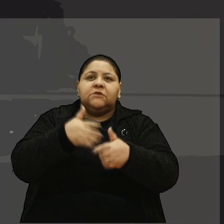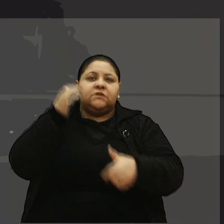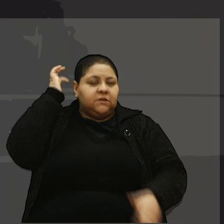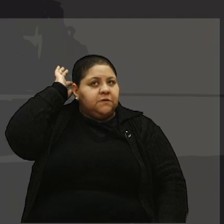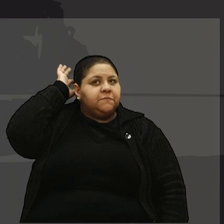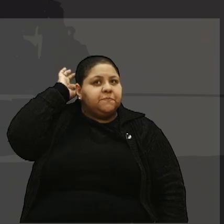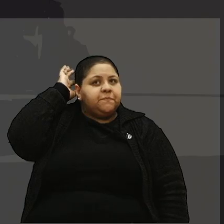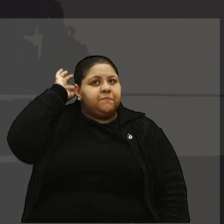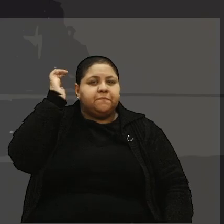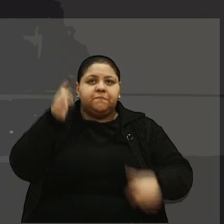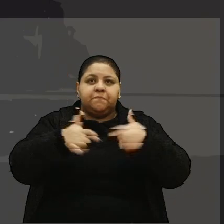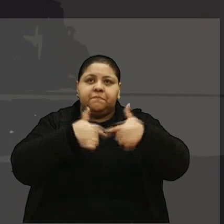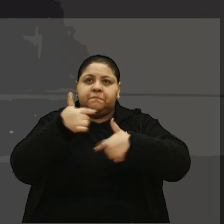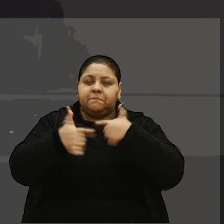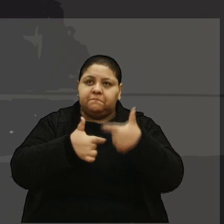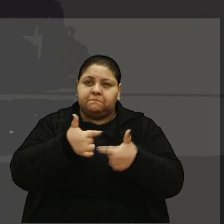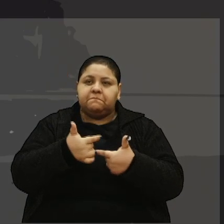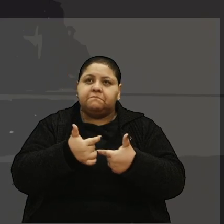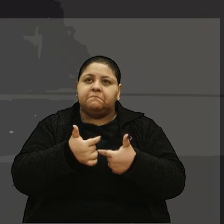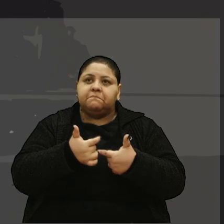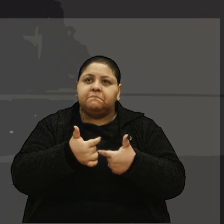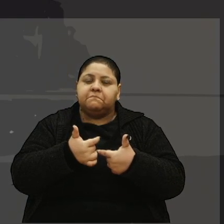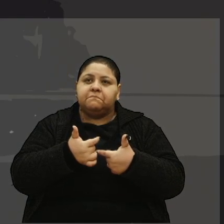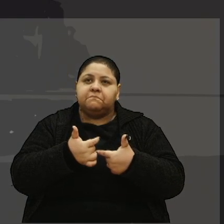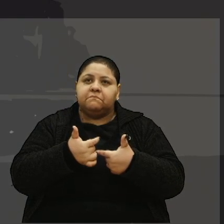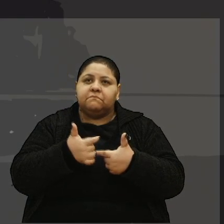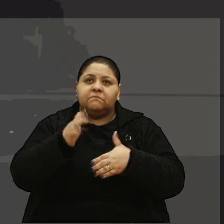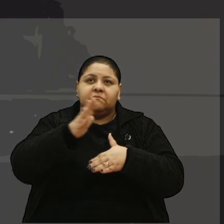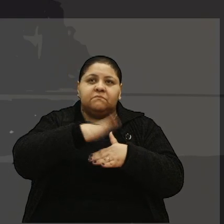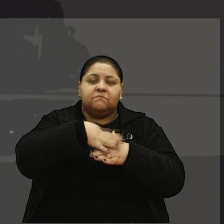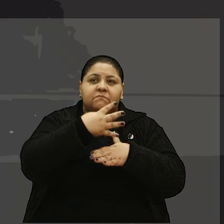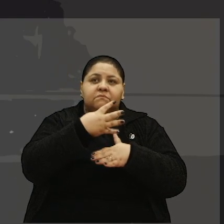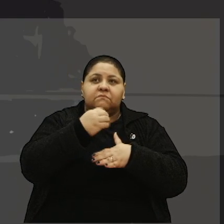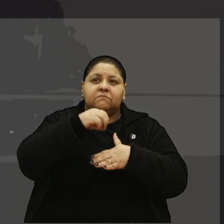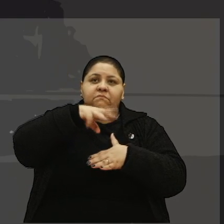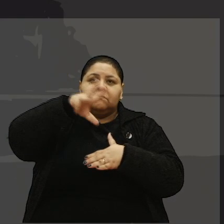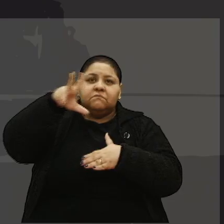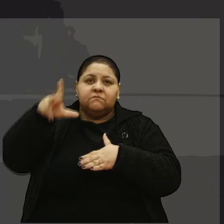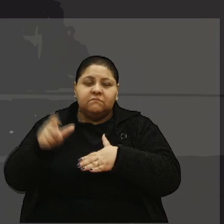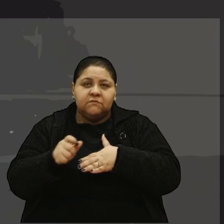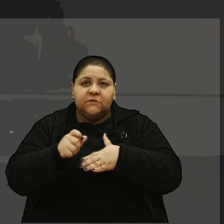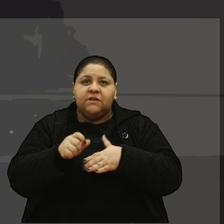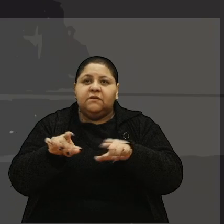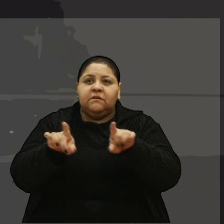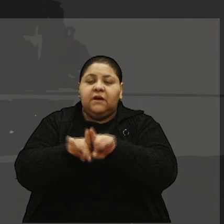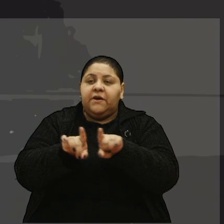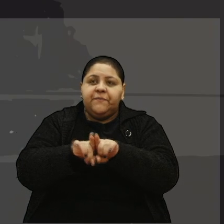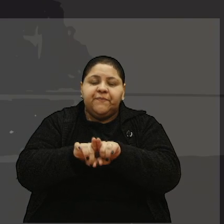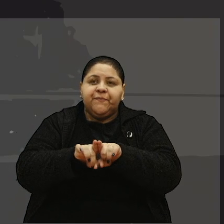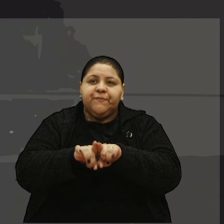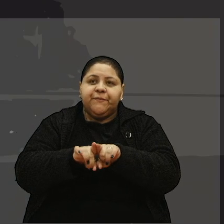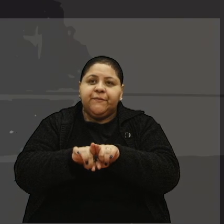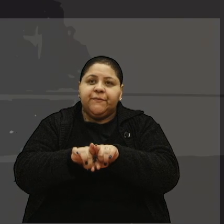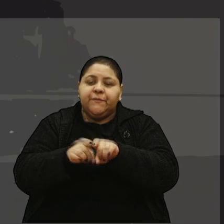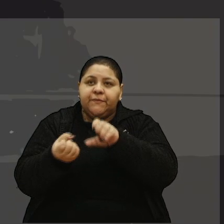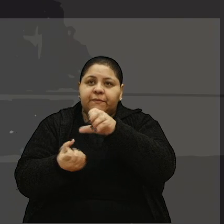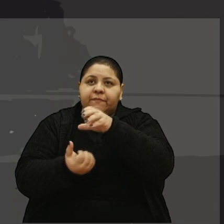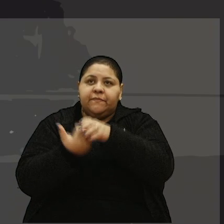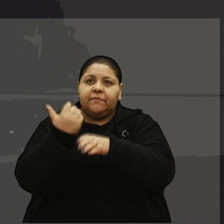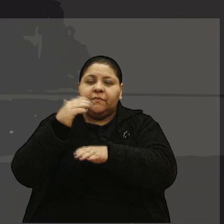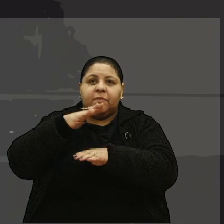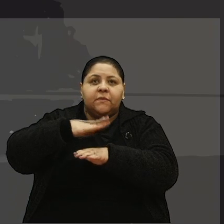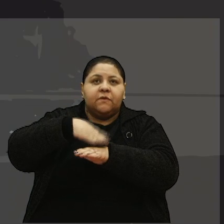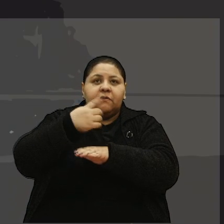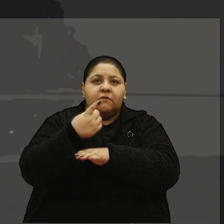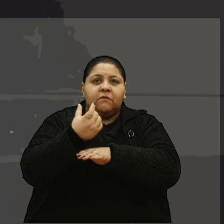RS Qualificação, que foi mais de 40 milhões de investimento, que gerou mais de